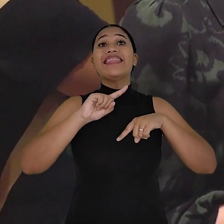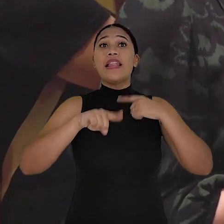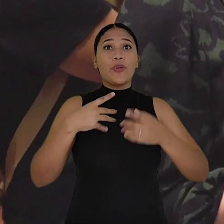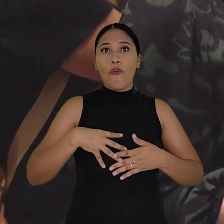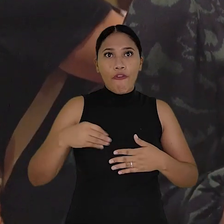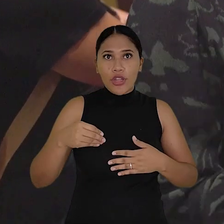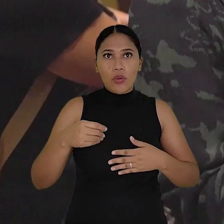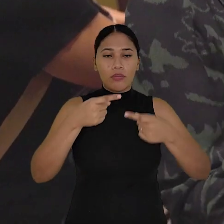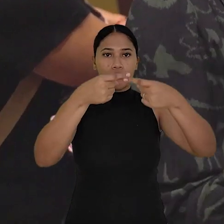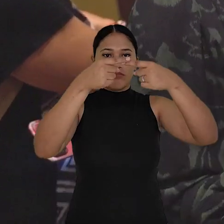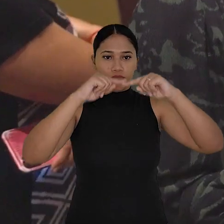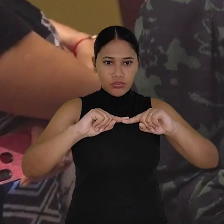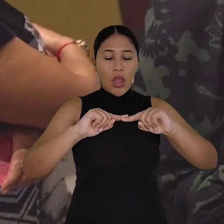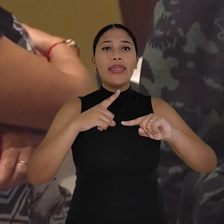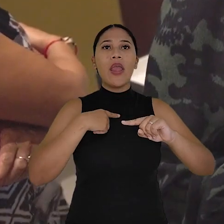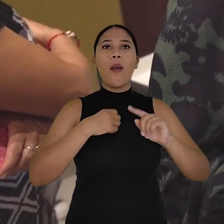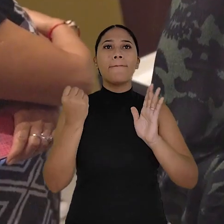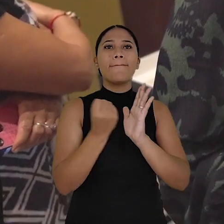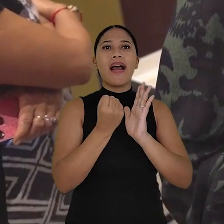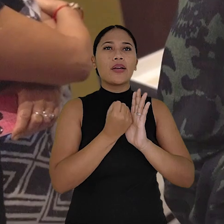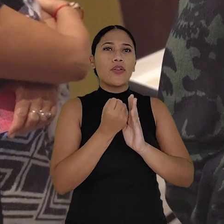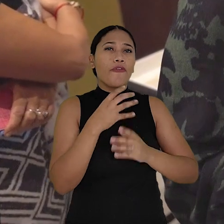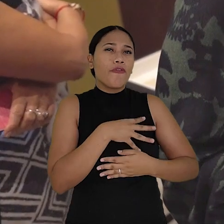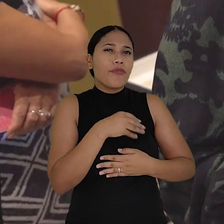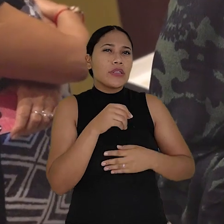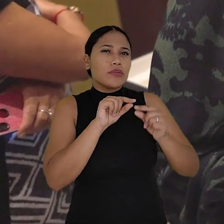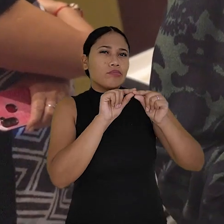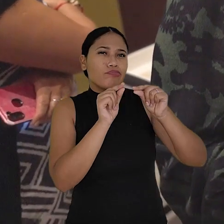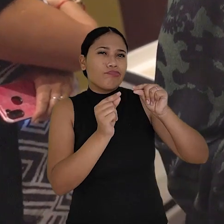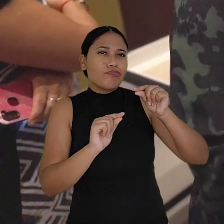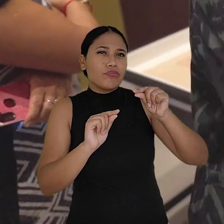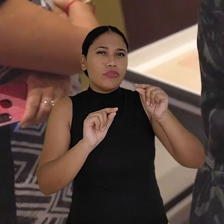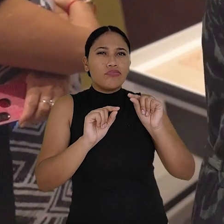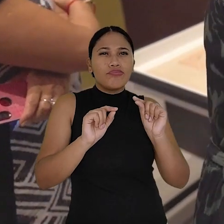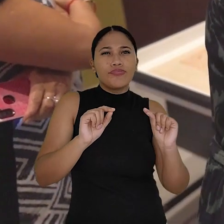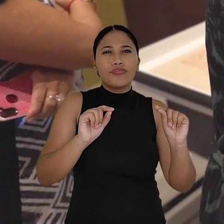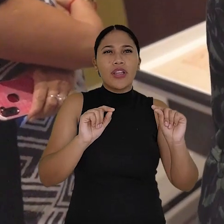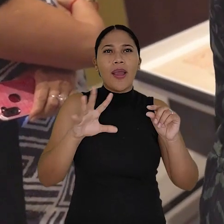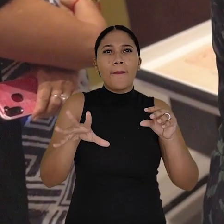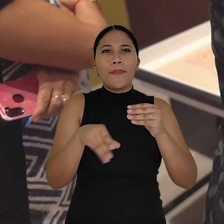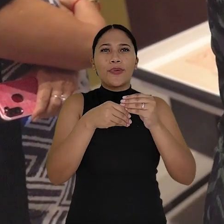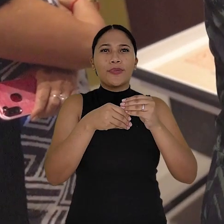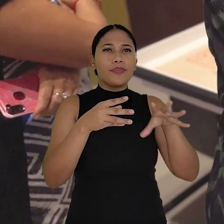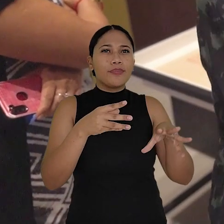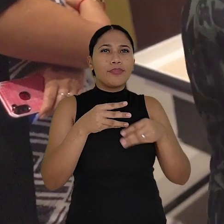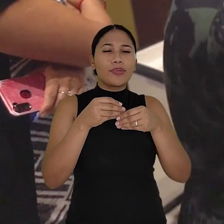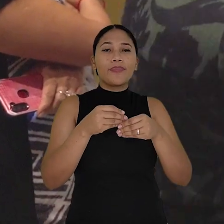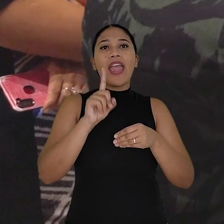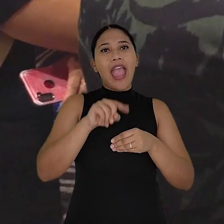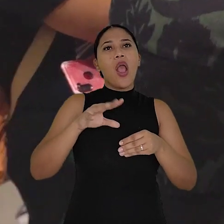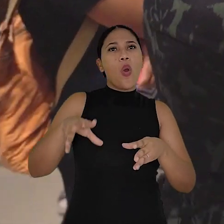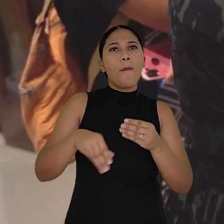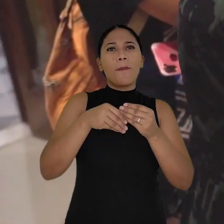de repente ele tem um filho e aí então vem uma marquinha, ele vai acrescentando pedacinhos,